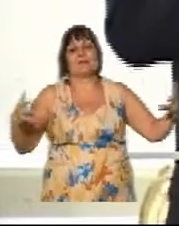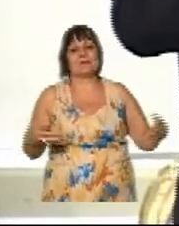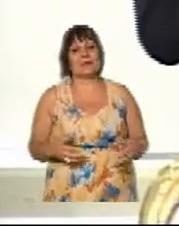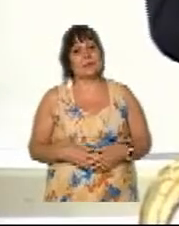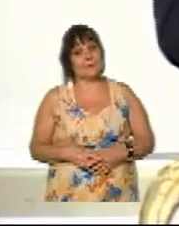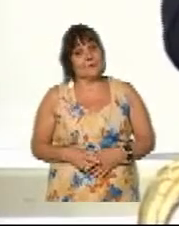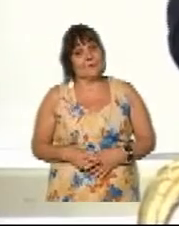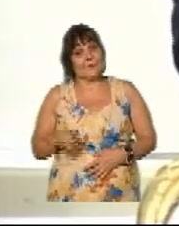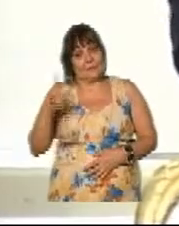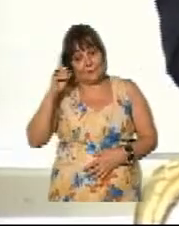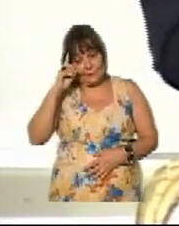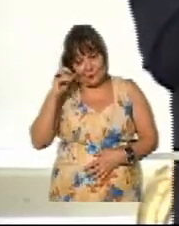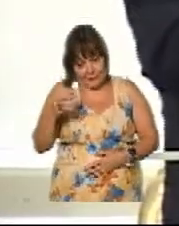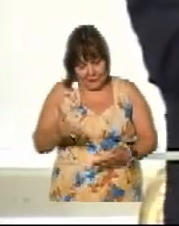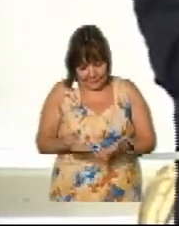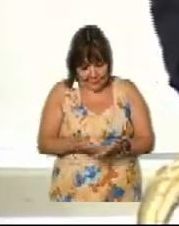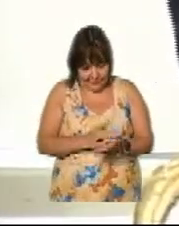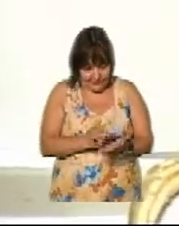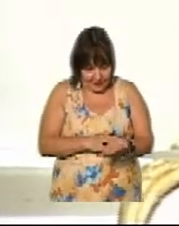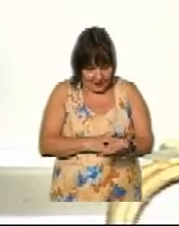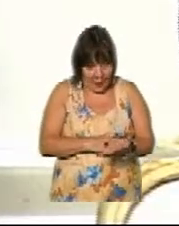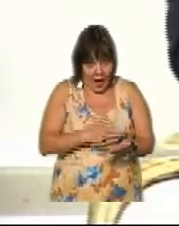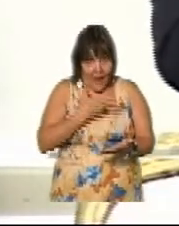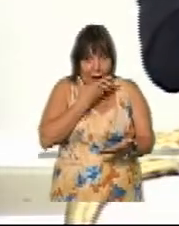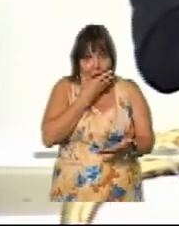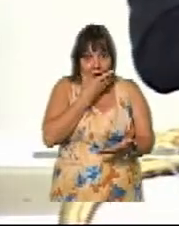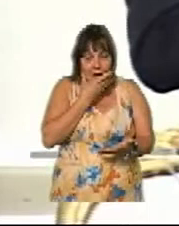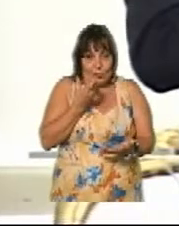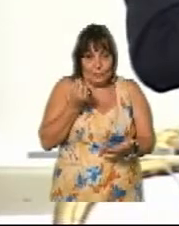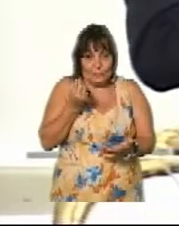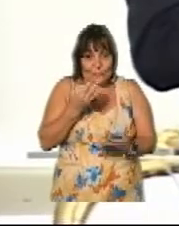Até que um dia ele pegou a sua carteira de cheque e disse, uau,